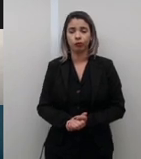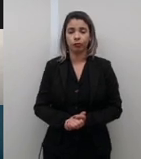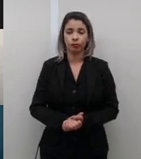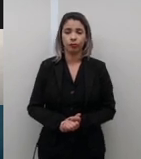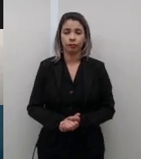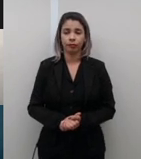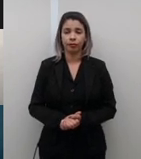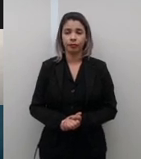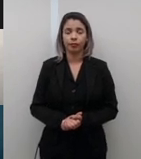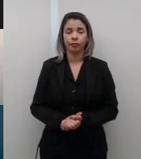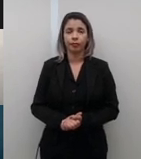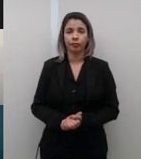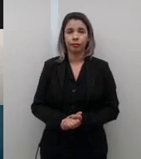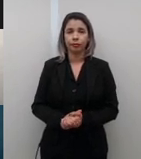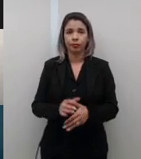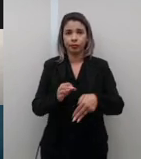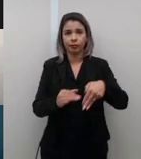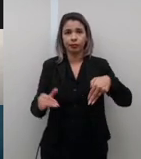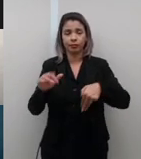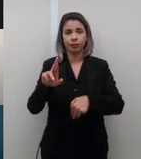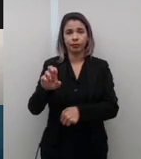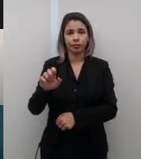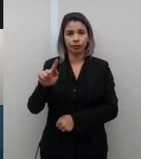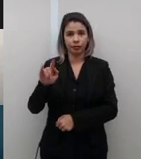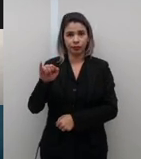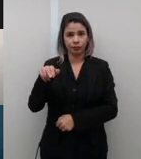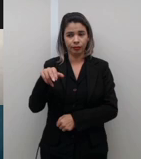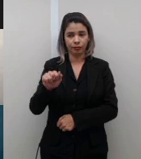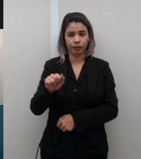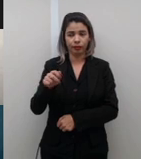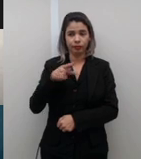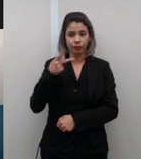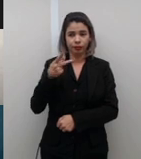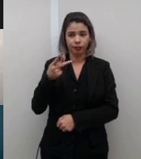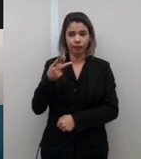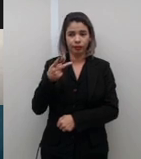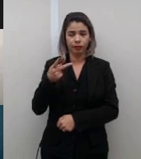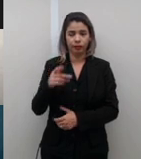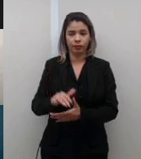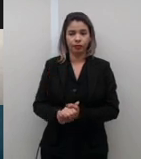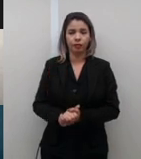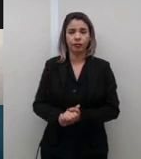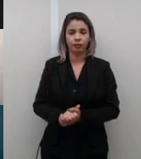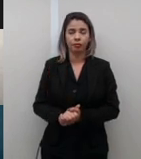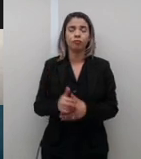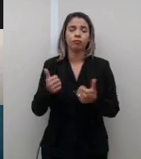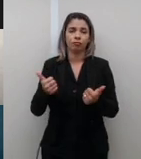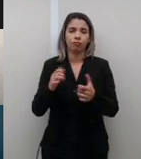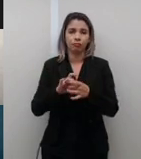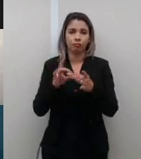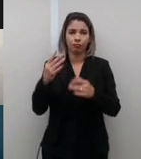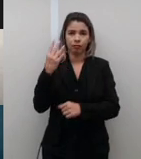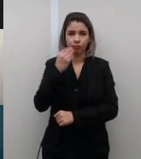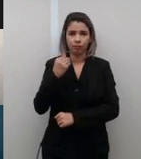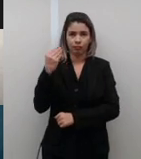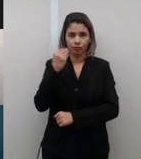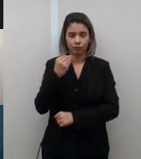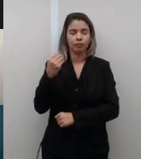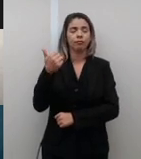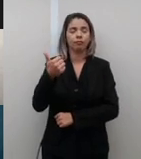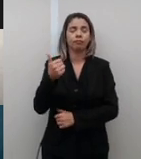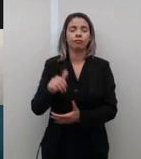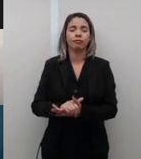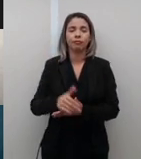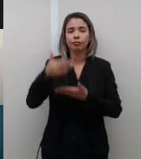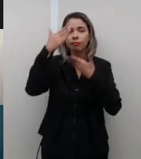Ministra Regina, com a palavra. Não está funcionando o microfone? Sim, agora sim. Agora sim. Muito obrigado, senhor